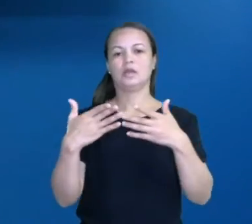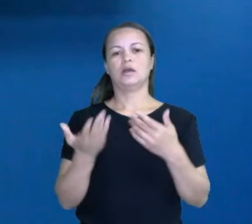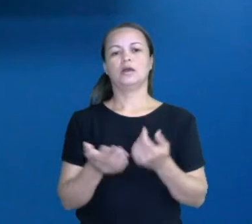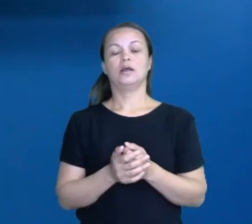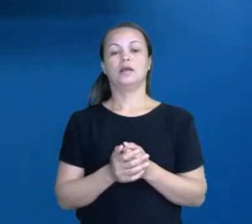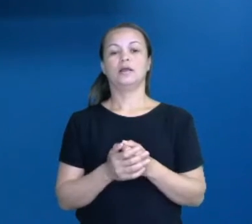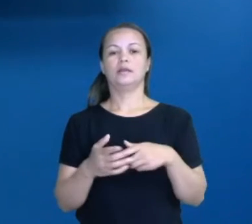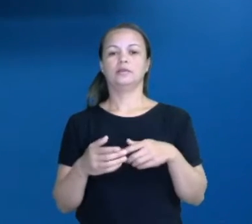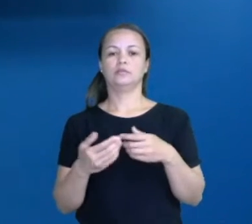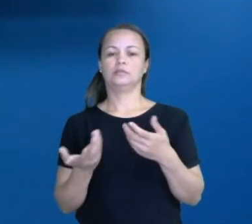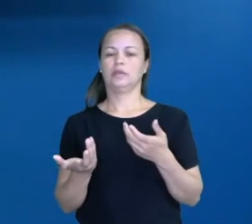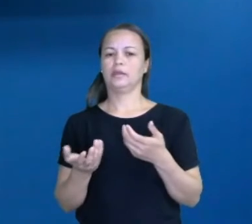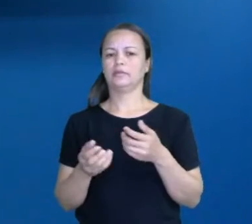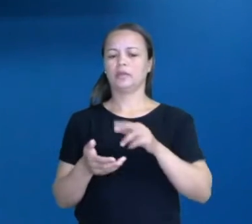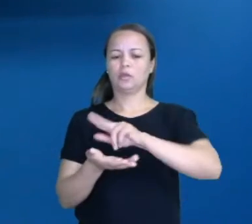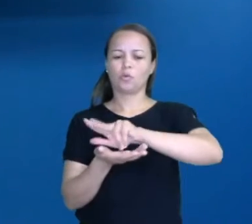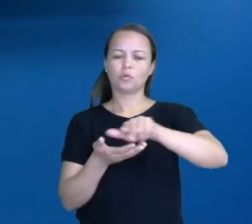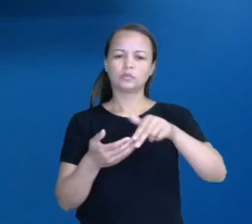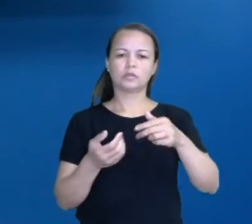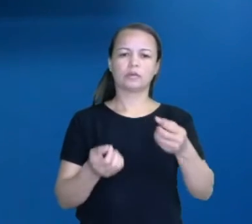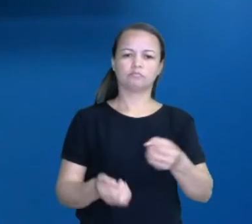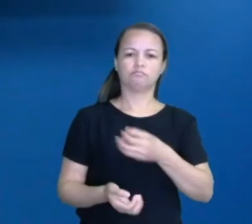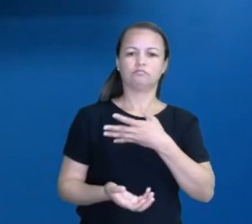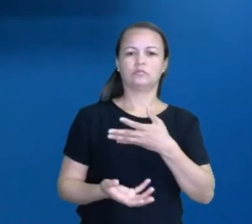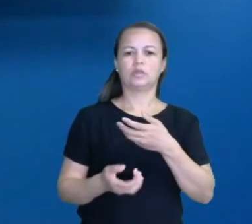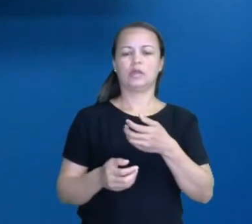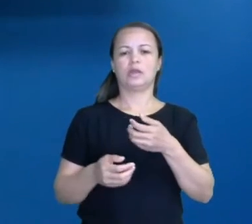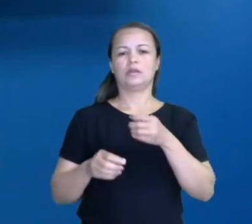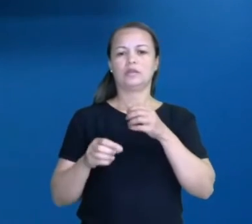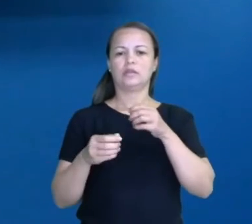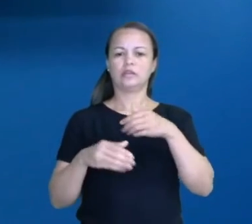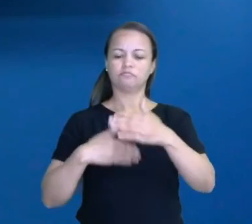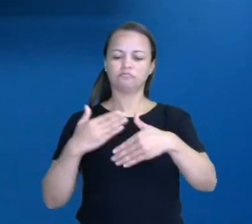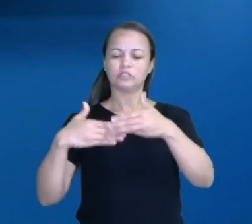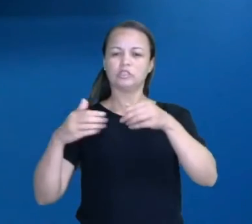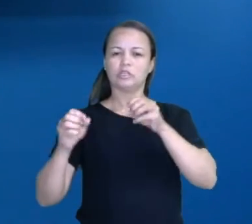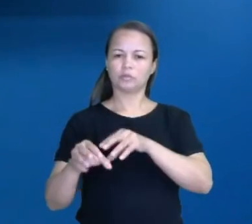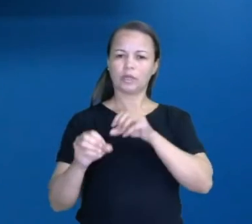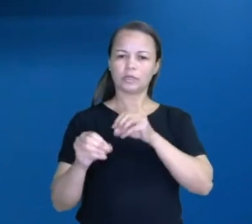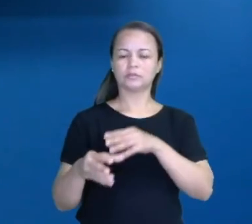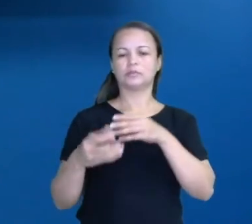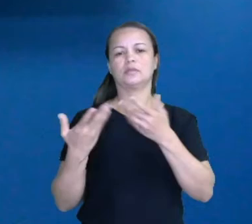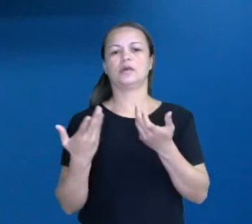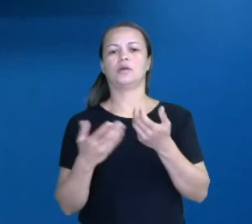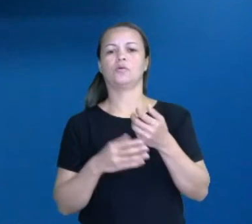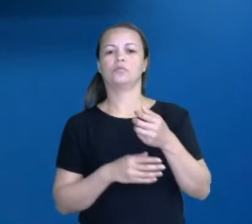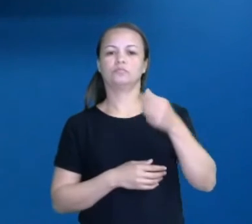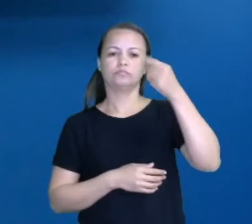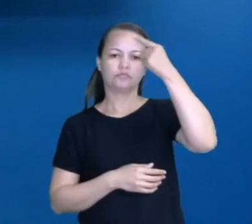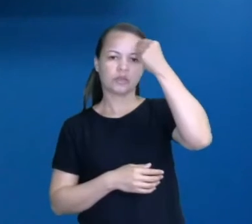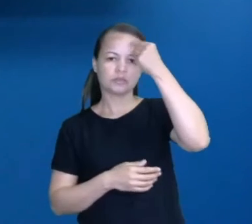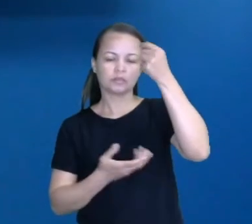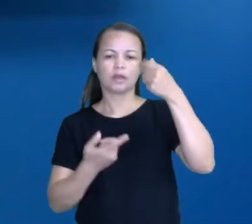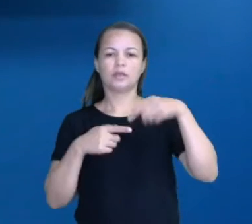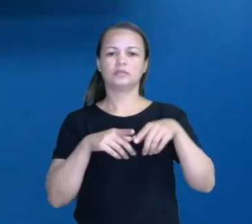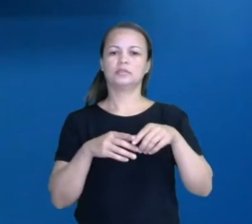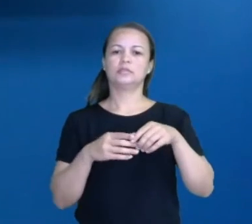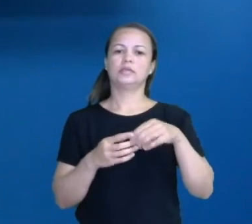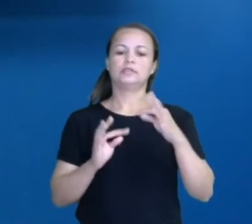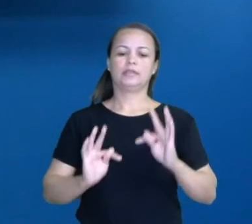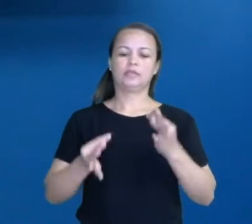infraestrutura, postos mais modernos, investir em educação, em pesquisa nas universidades de tecnologia, de